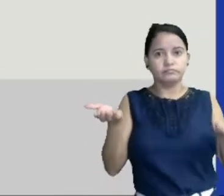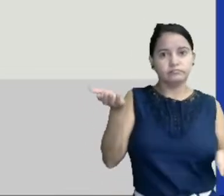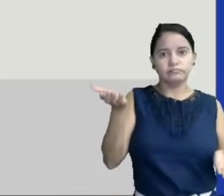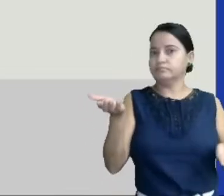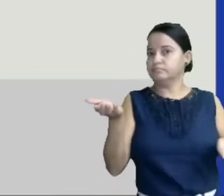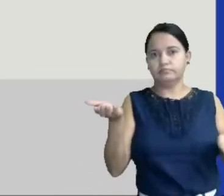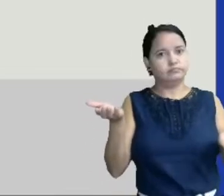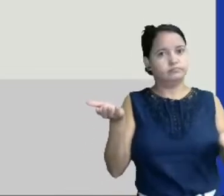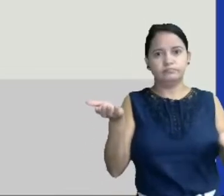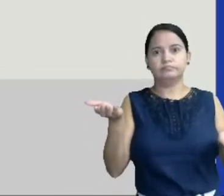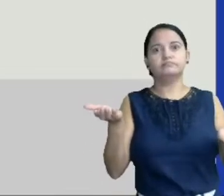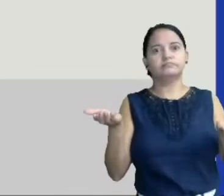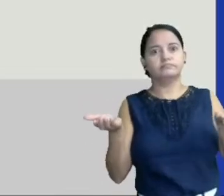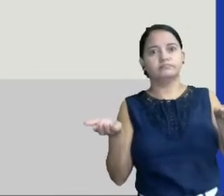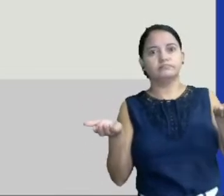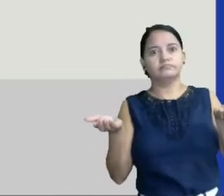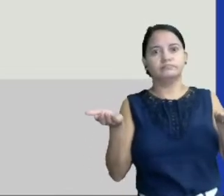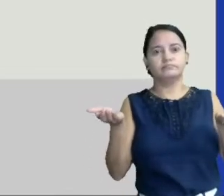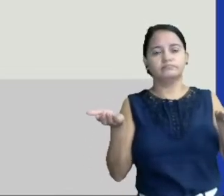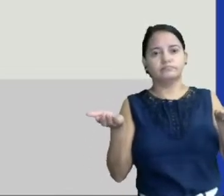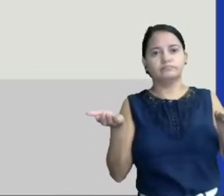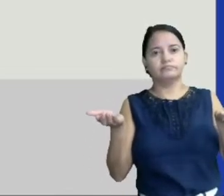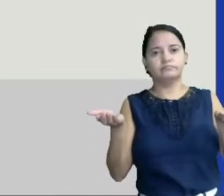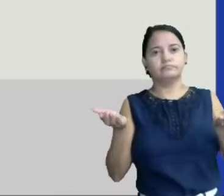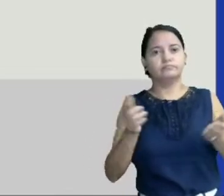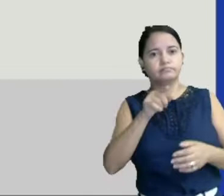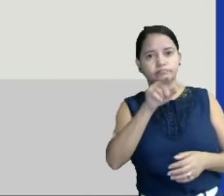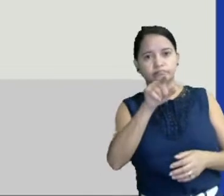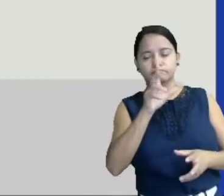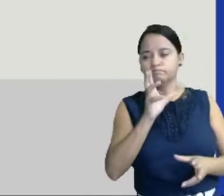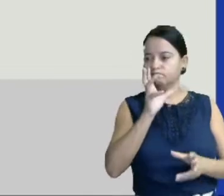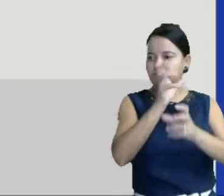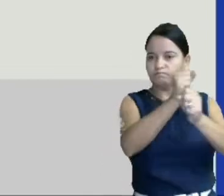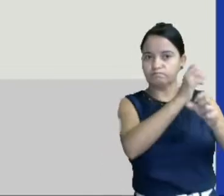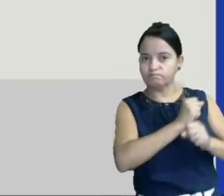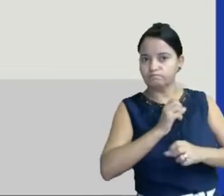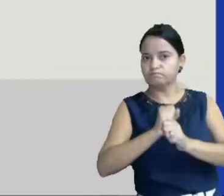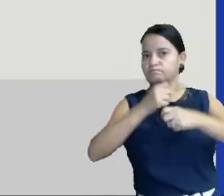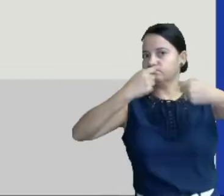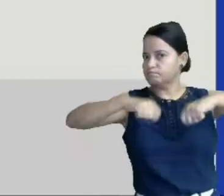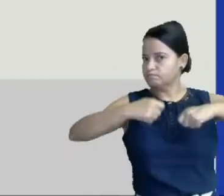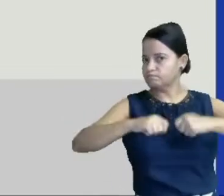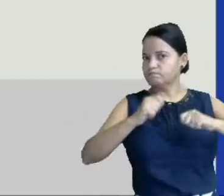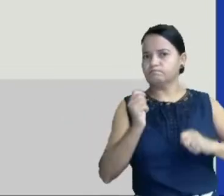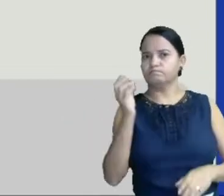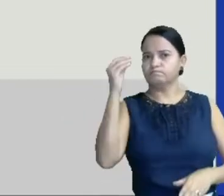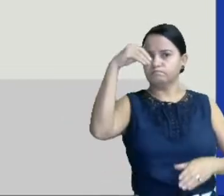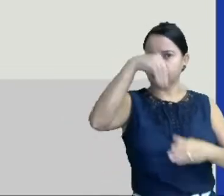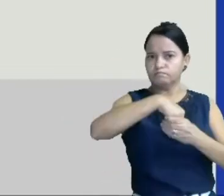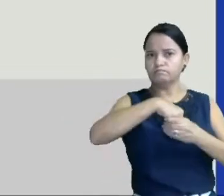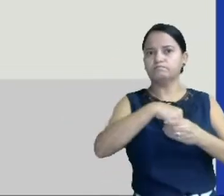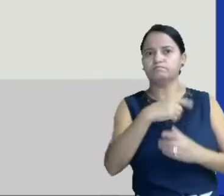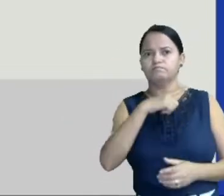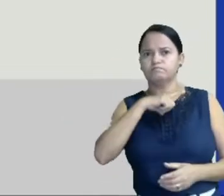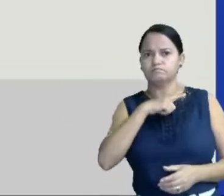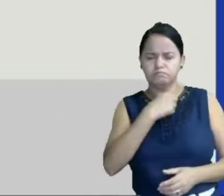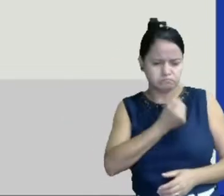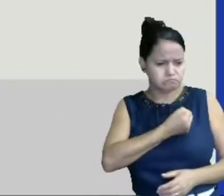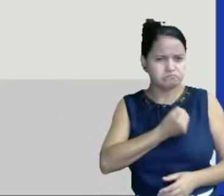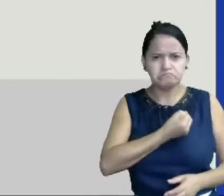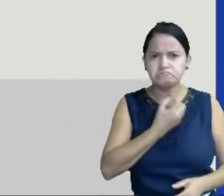mesma quantidade dos dois lados dela calcule o valor do número desconhecido para que a balança fique